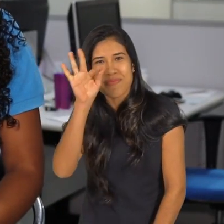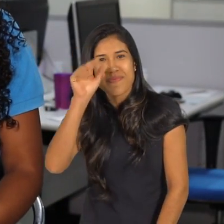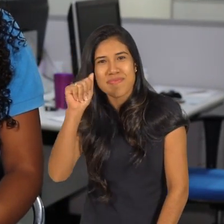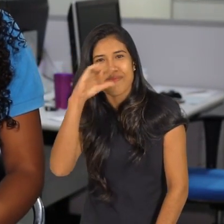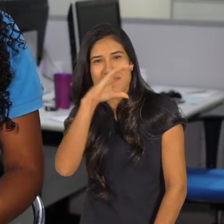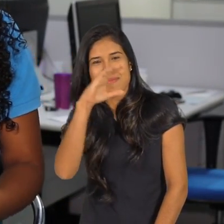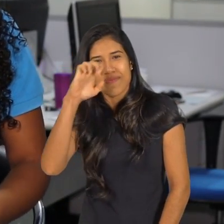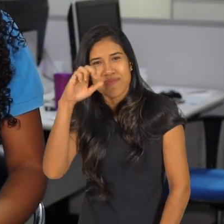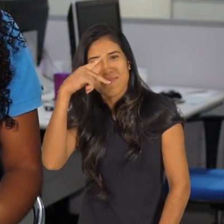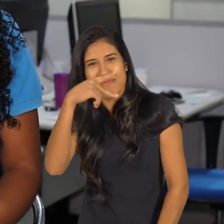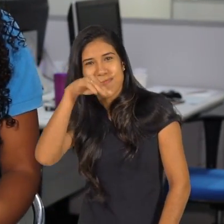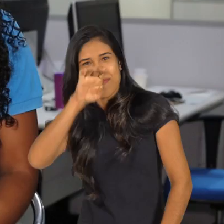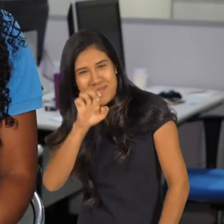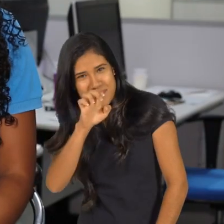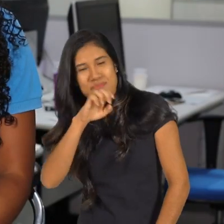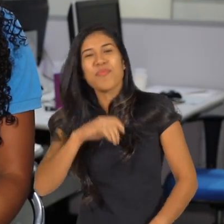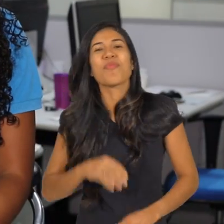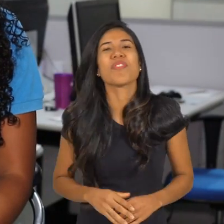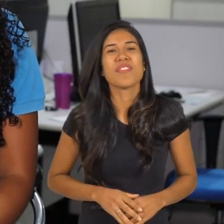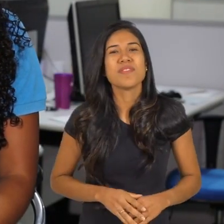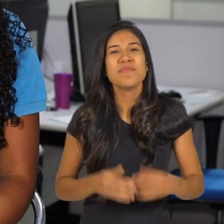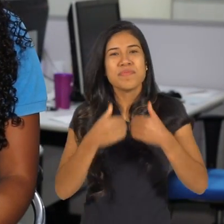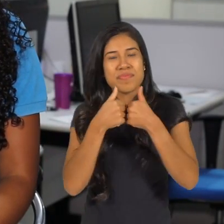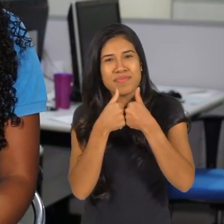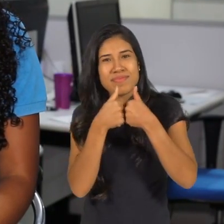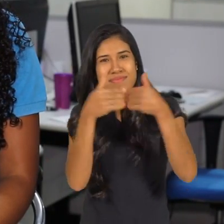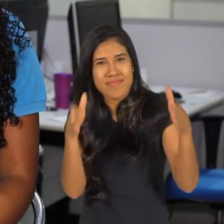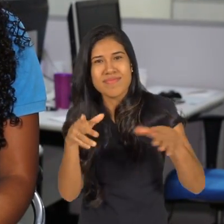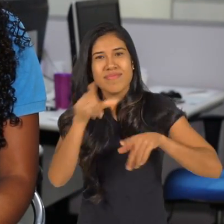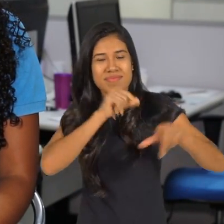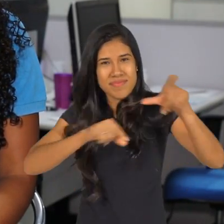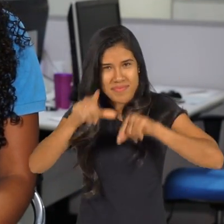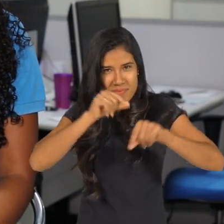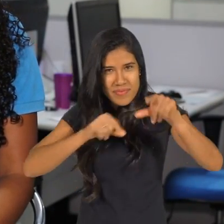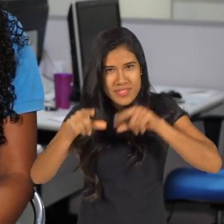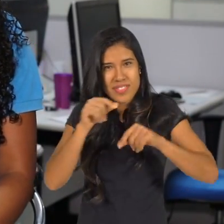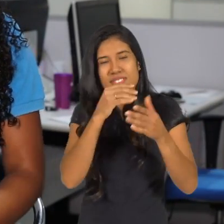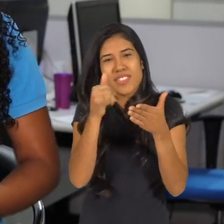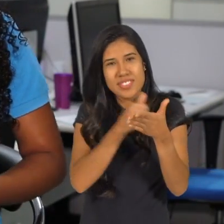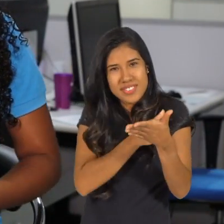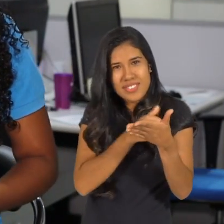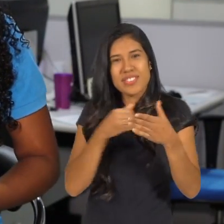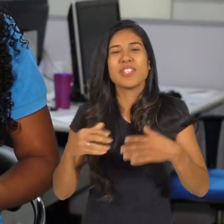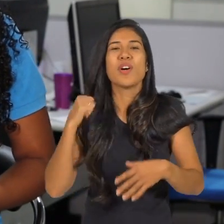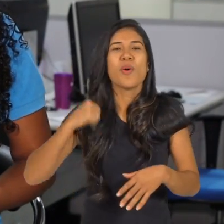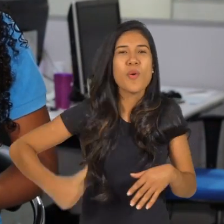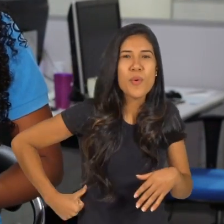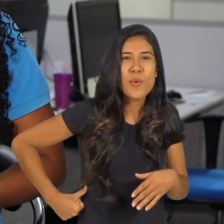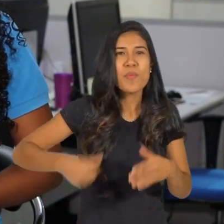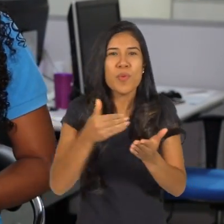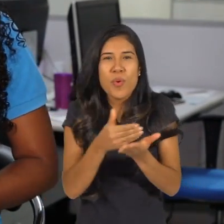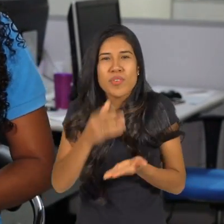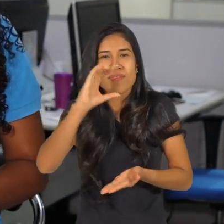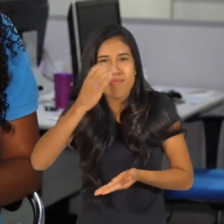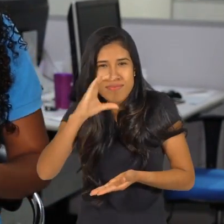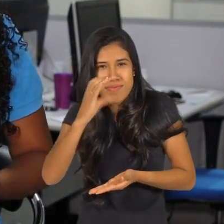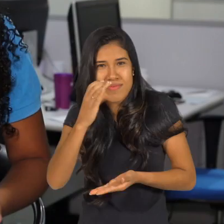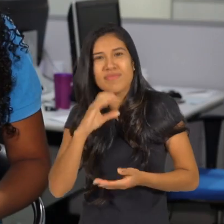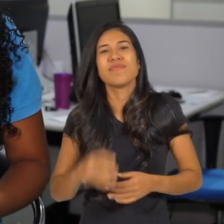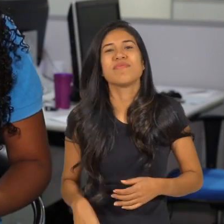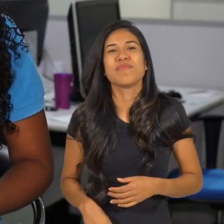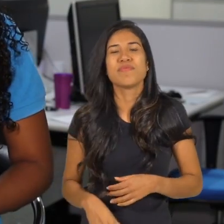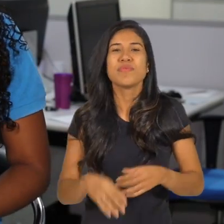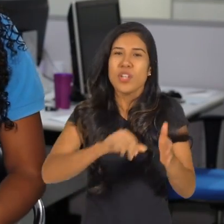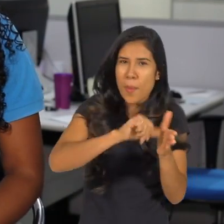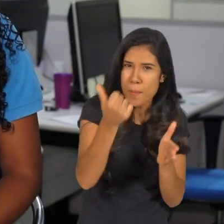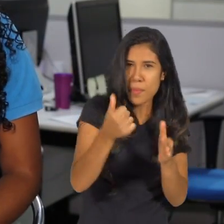A Fundação de Amparo à Ciência e Tecnologia do Estado de Pernambuco abriu inscrições para as bolsas de iniciação científica,